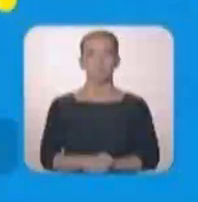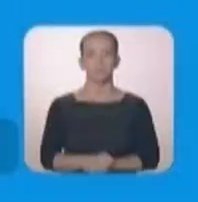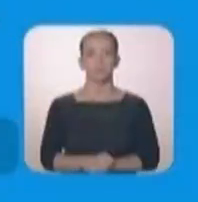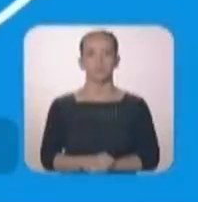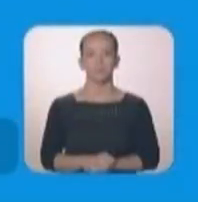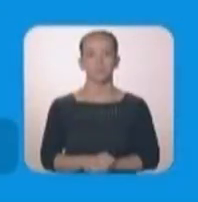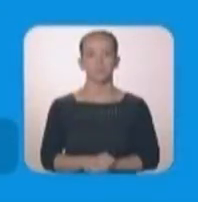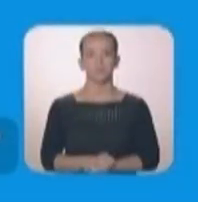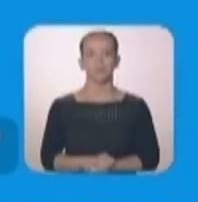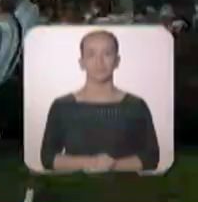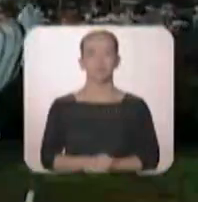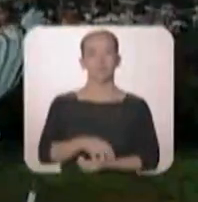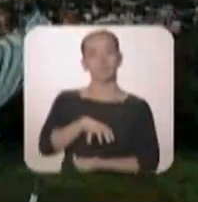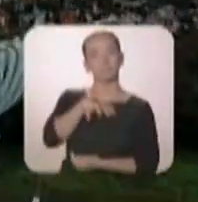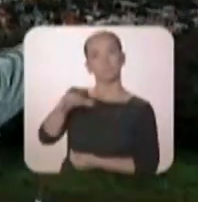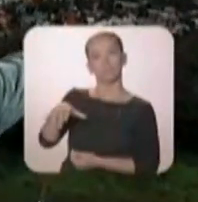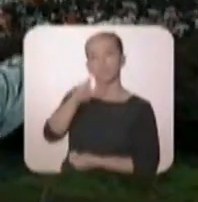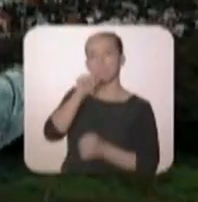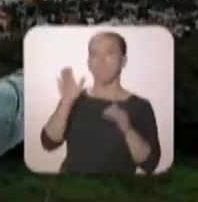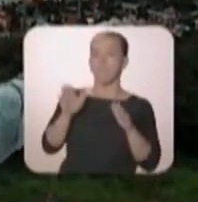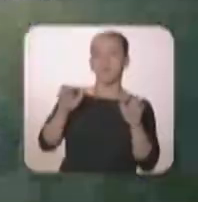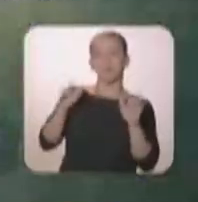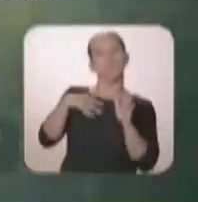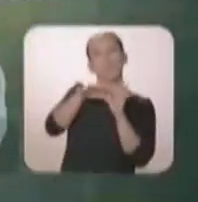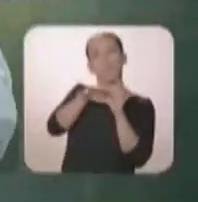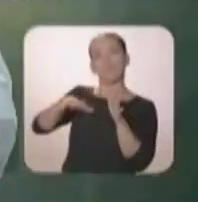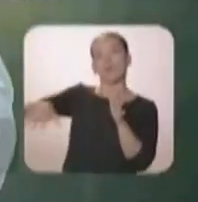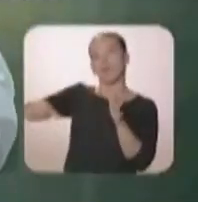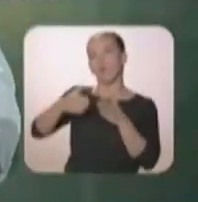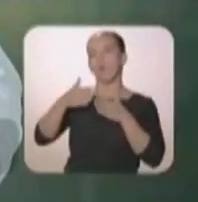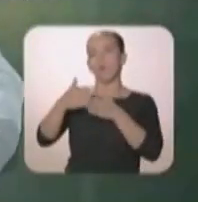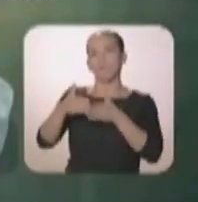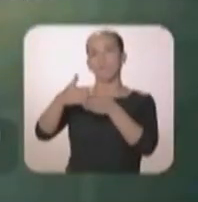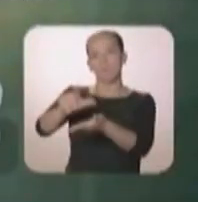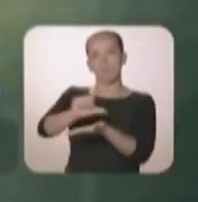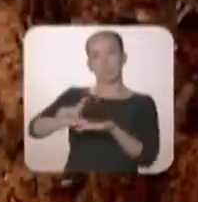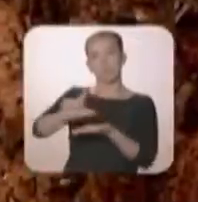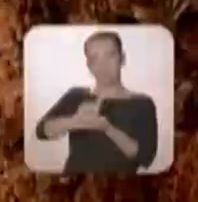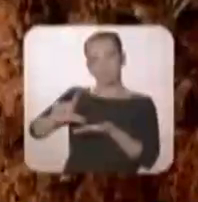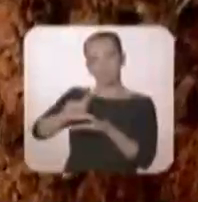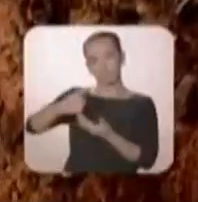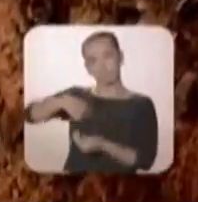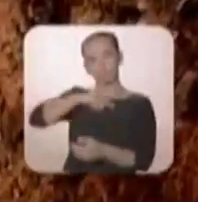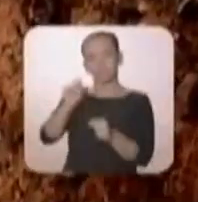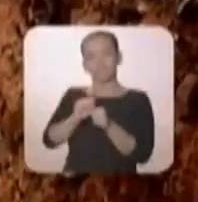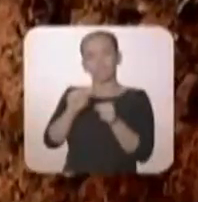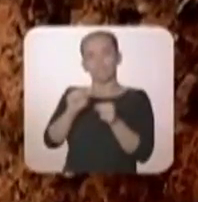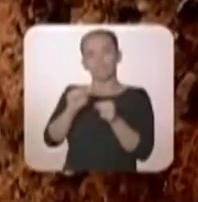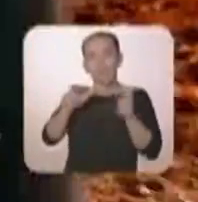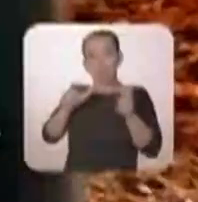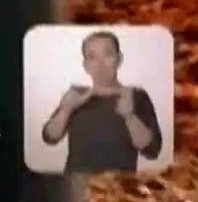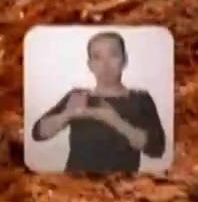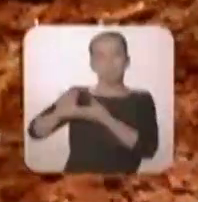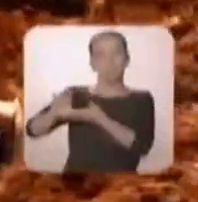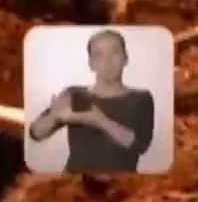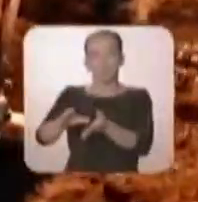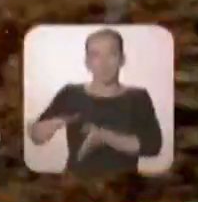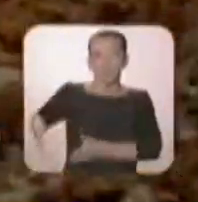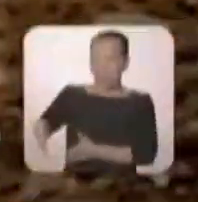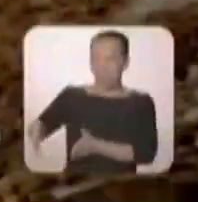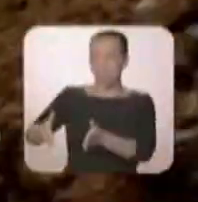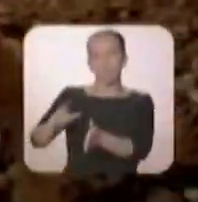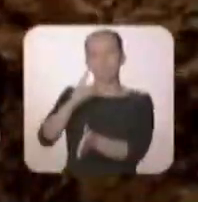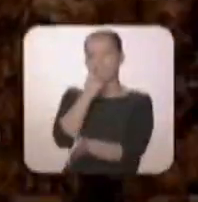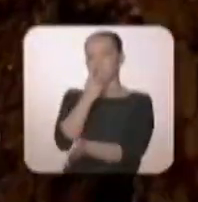Na região pantaneira, especificamente Corumbá e Ladário, nós realizamos o maior investimento em